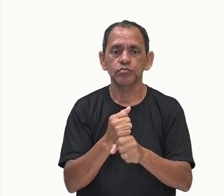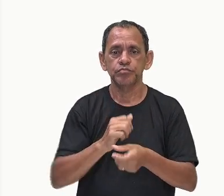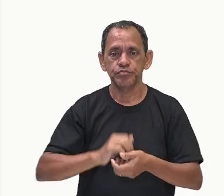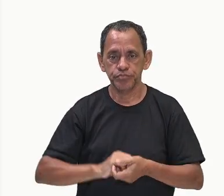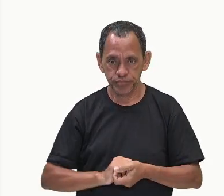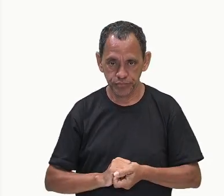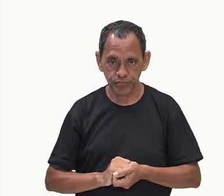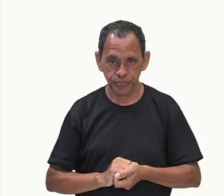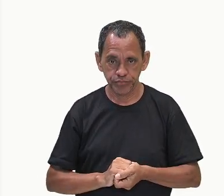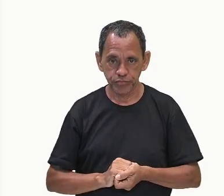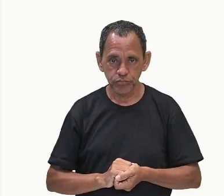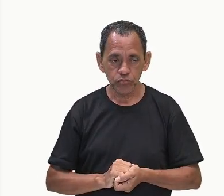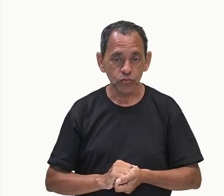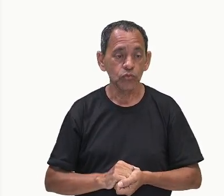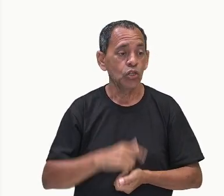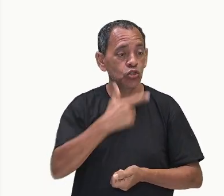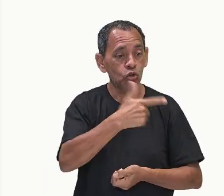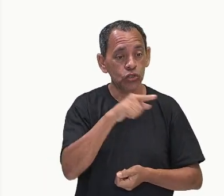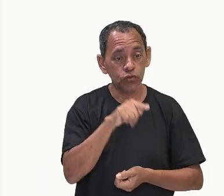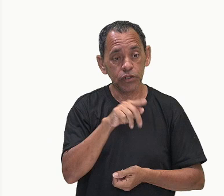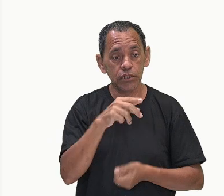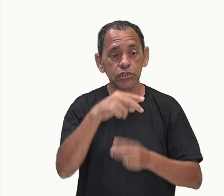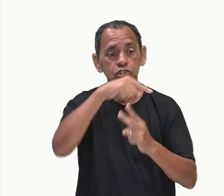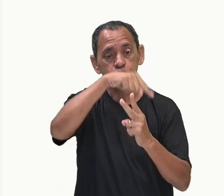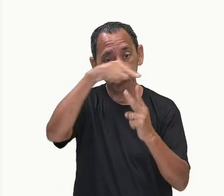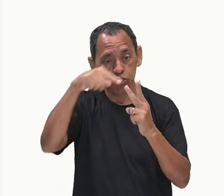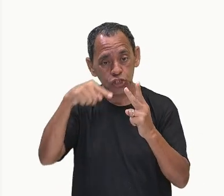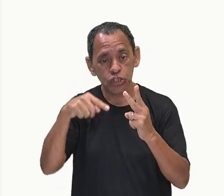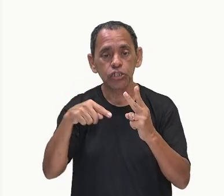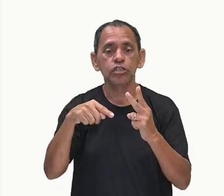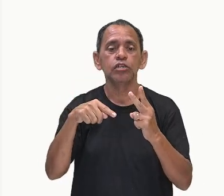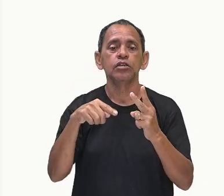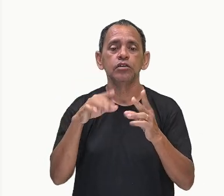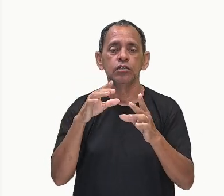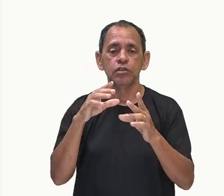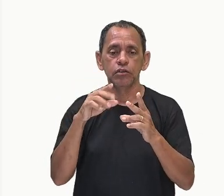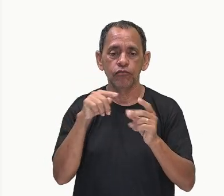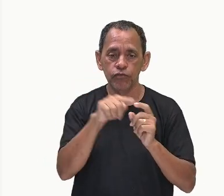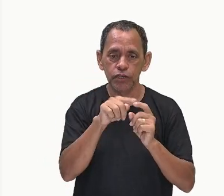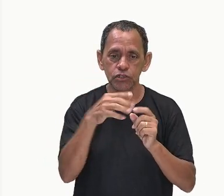aí 2 vezes π vezes 4, que resulta em